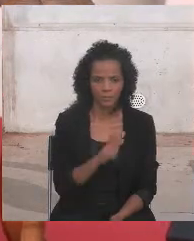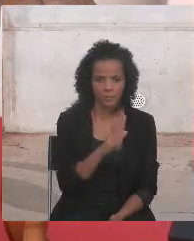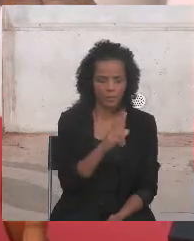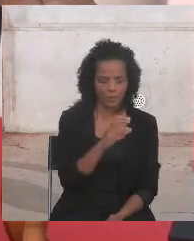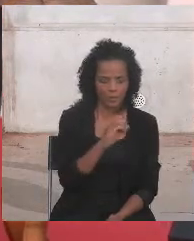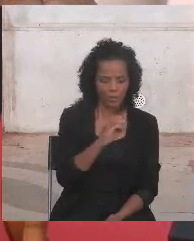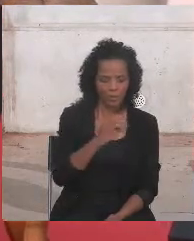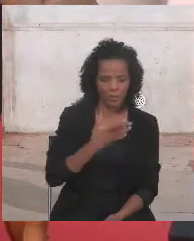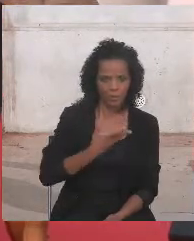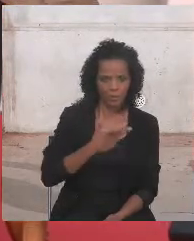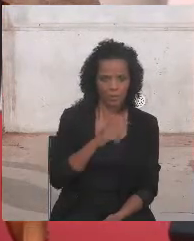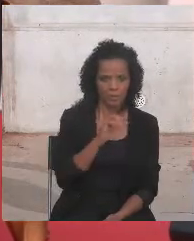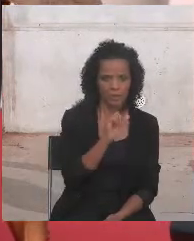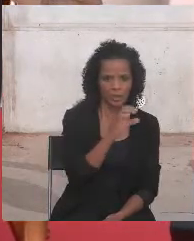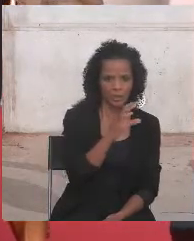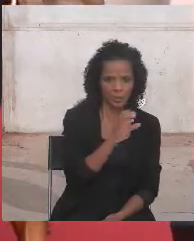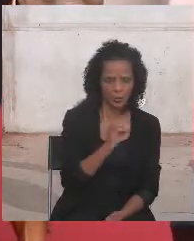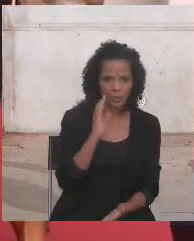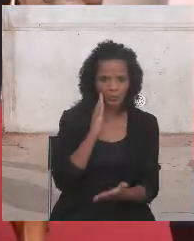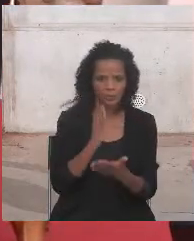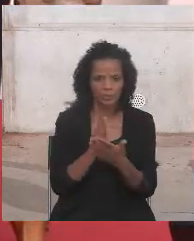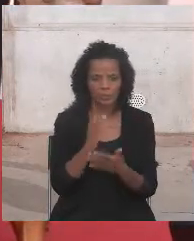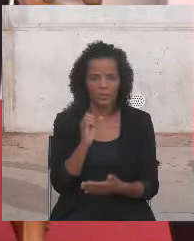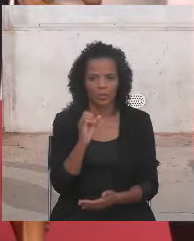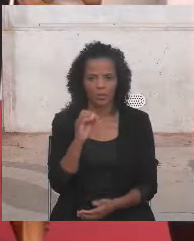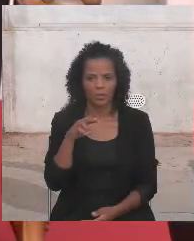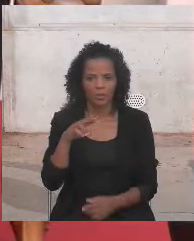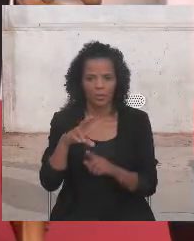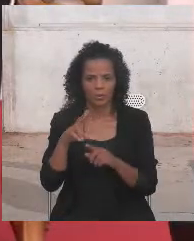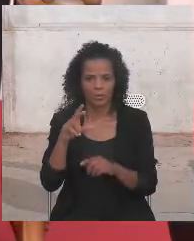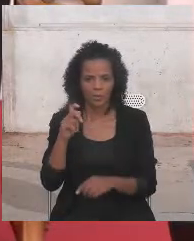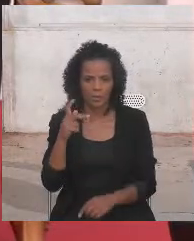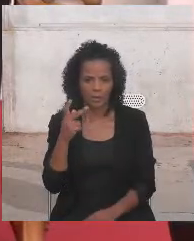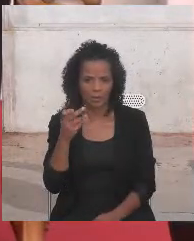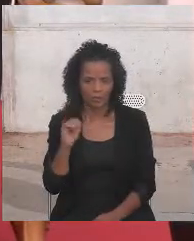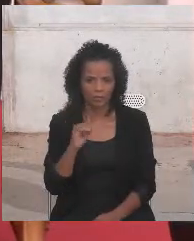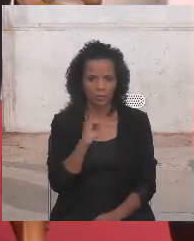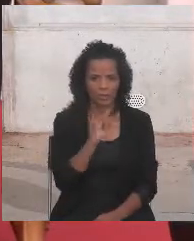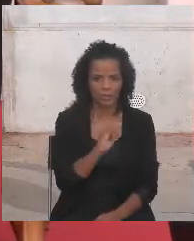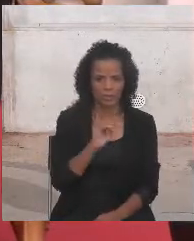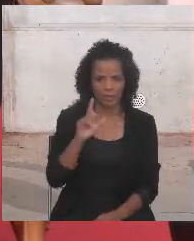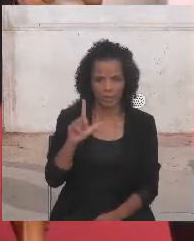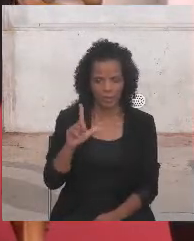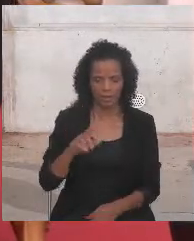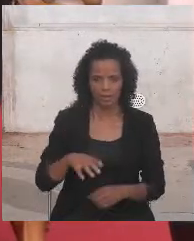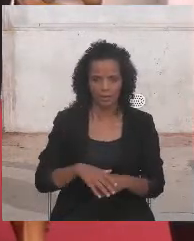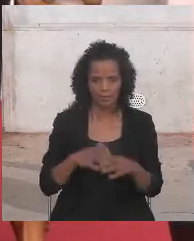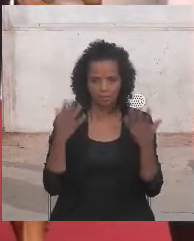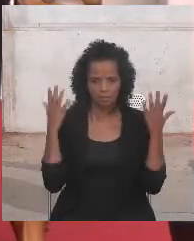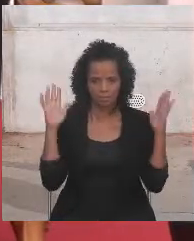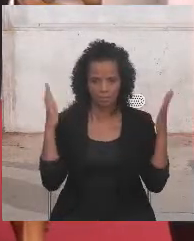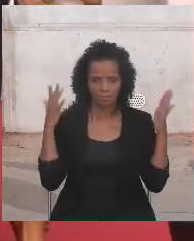Rodrigo Maria Santos de Melo Gonçalves, Iniciativa Liberal.